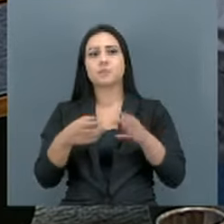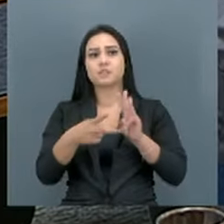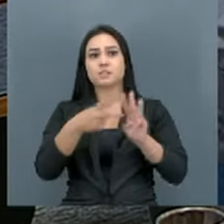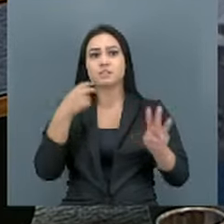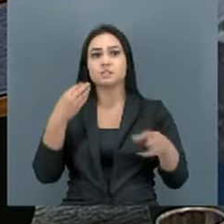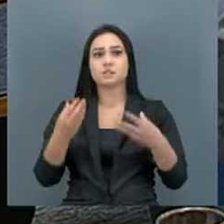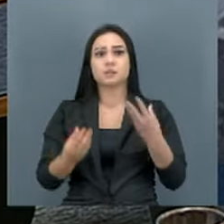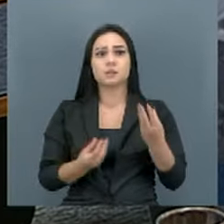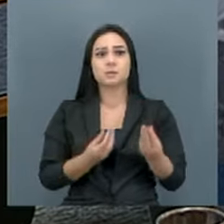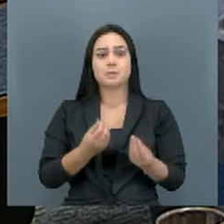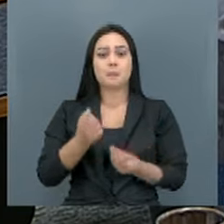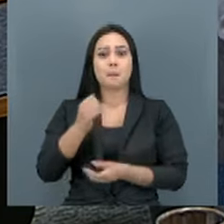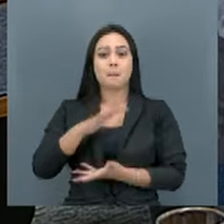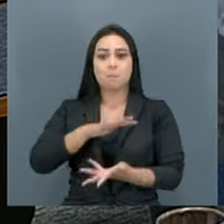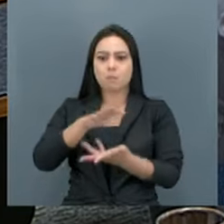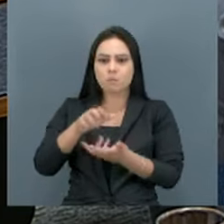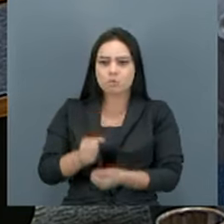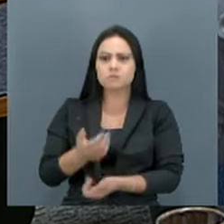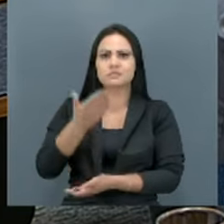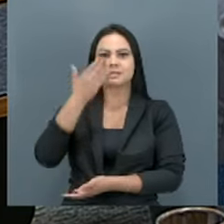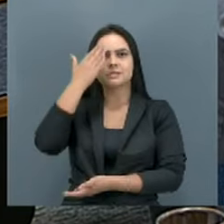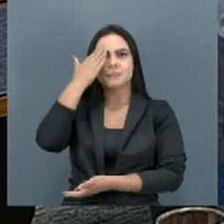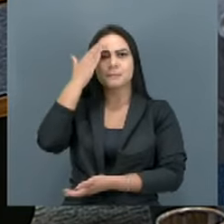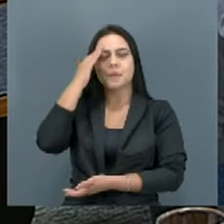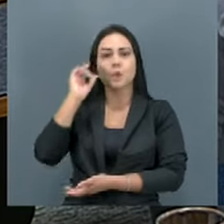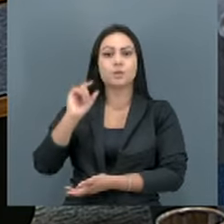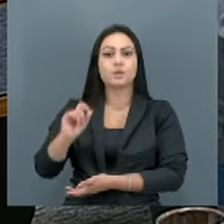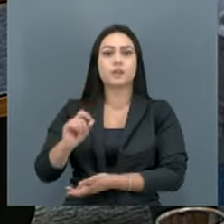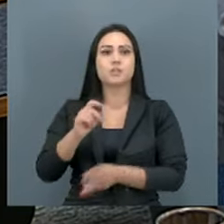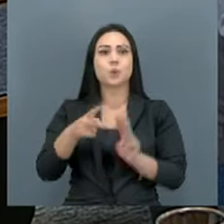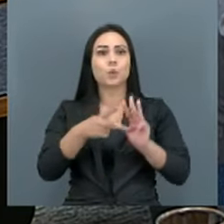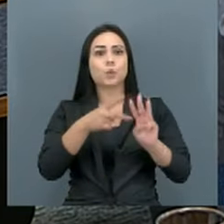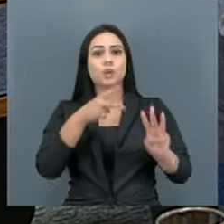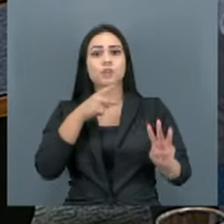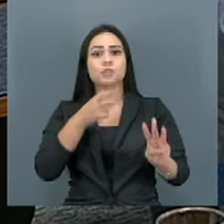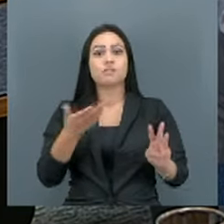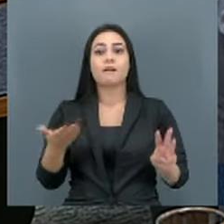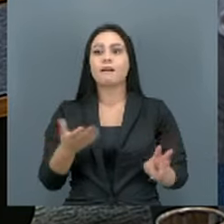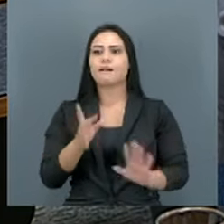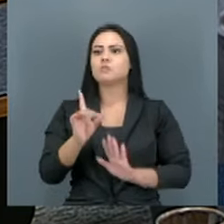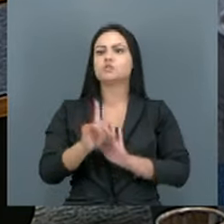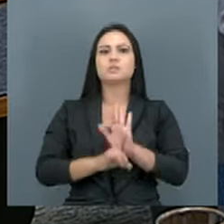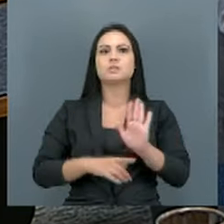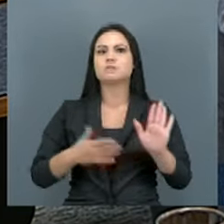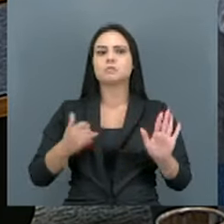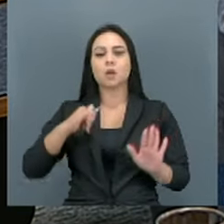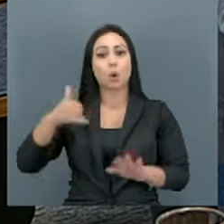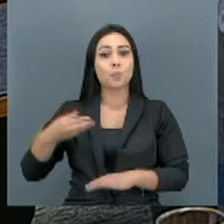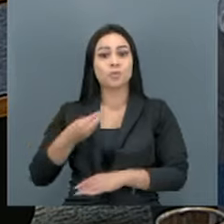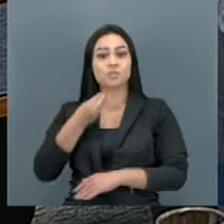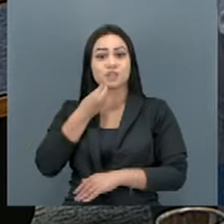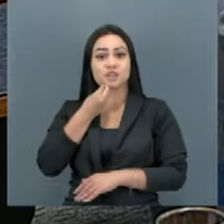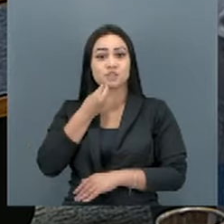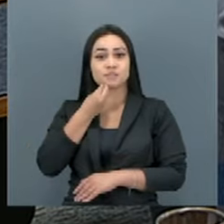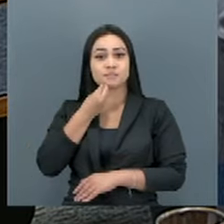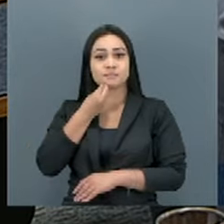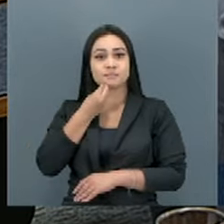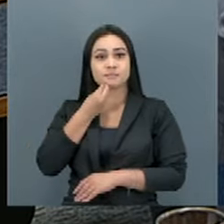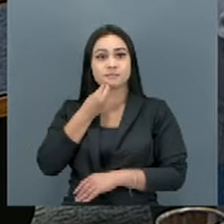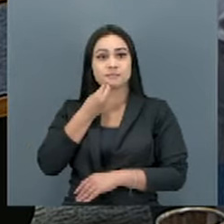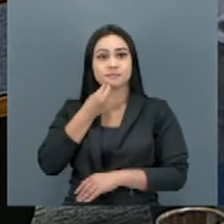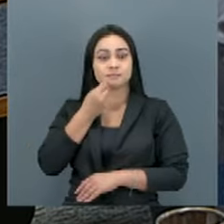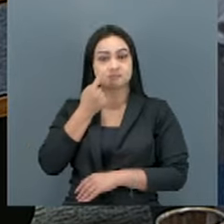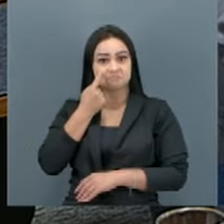ficar sabendo, o mundo ficar sabendo, o que o índio brasileiro quer de fato de direito, que é a oportunidade. Aqui está